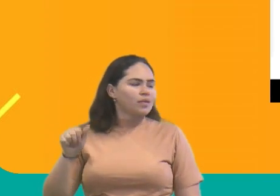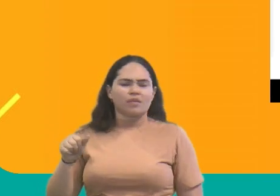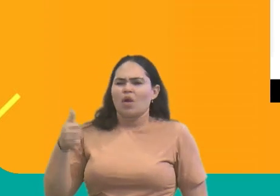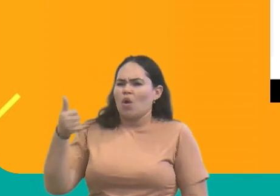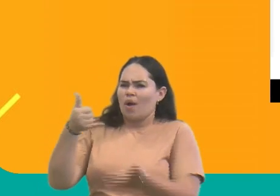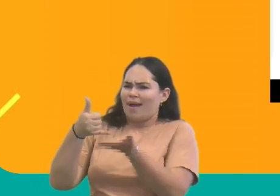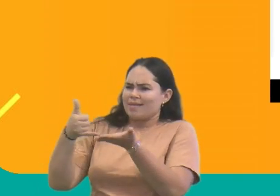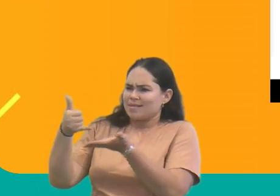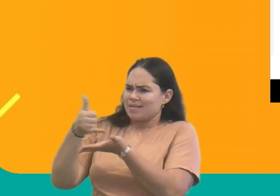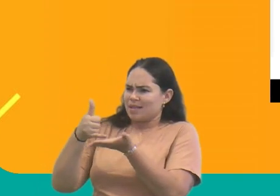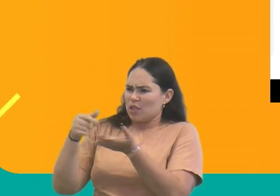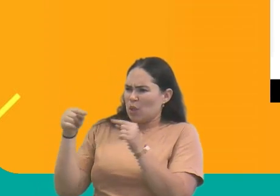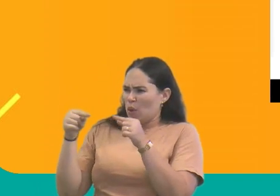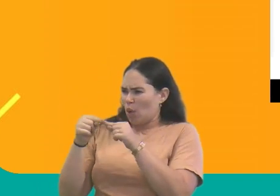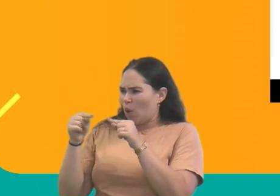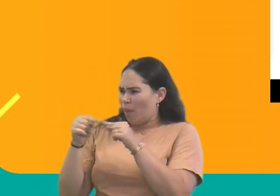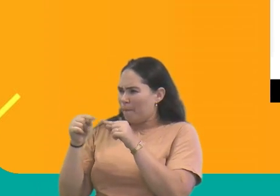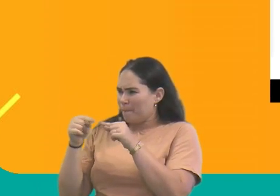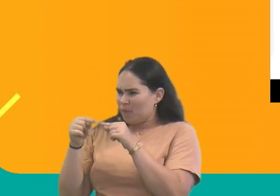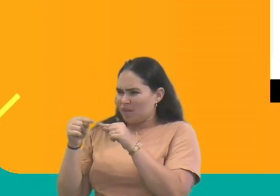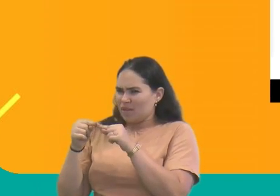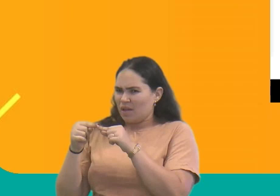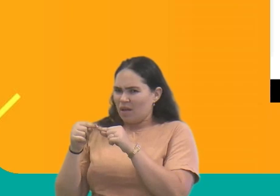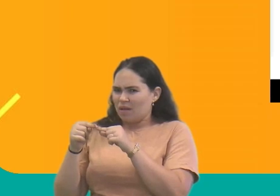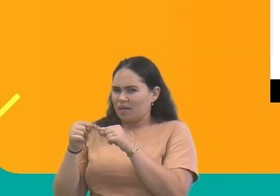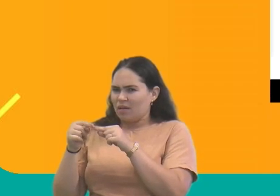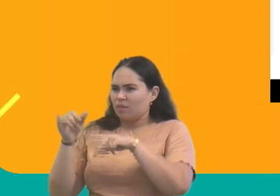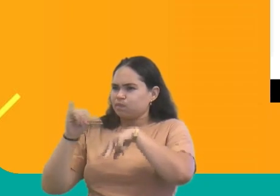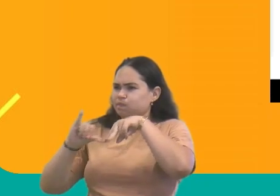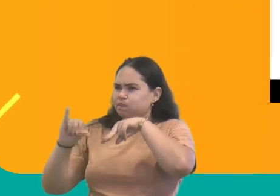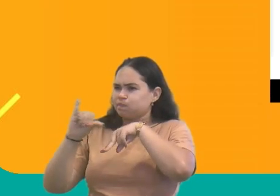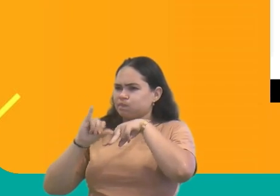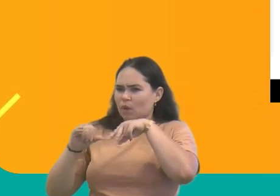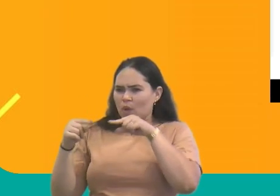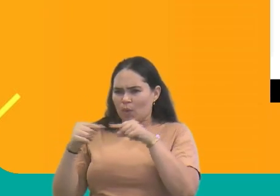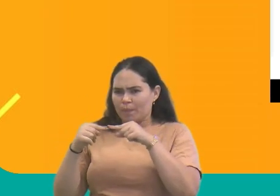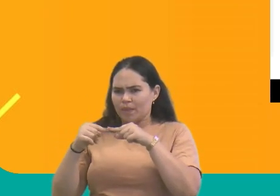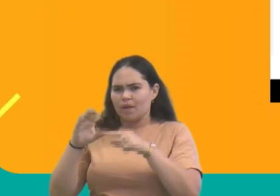Azeite de oliva é carboidrato? Sim ou não?